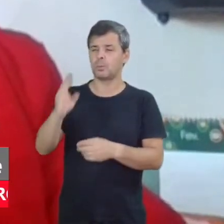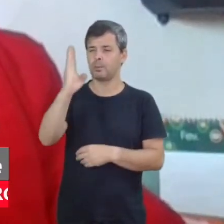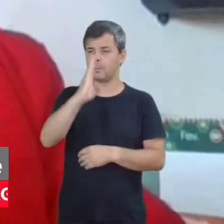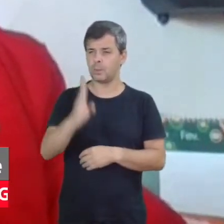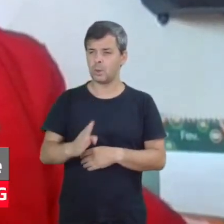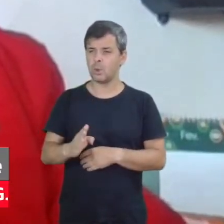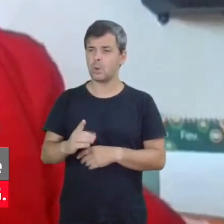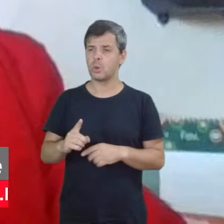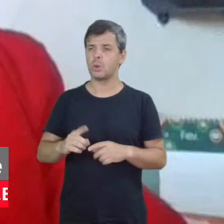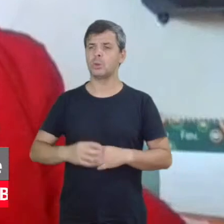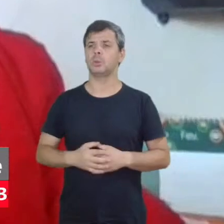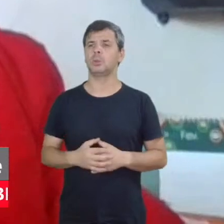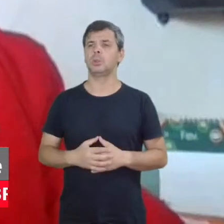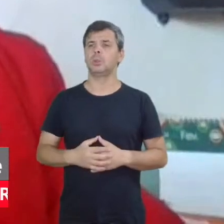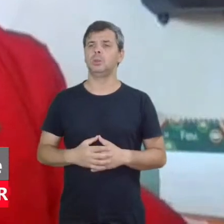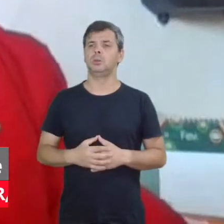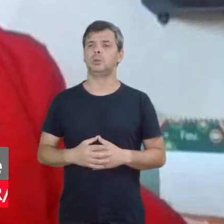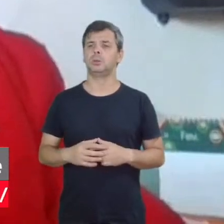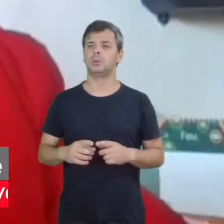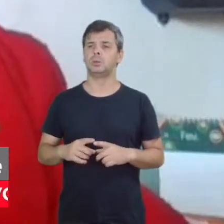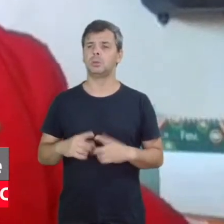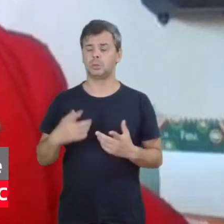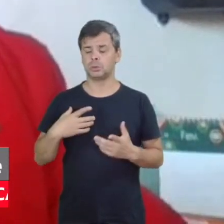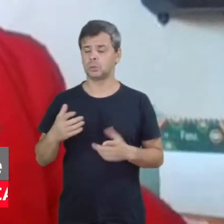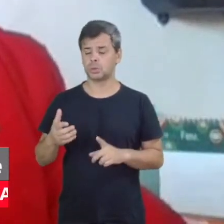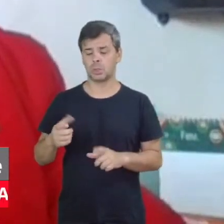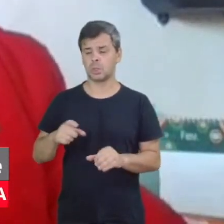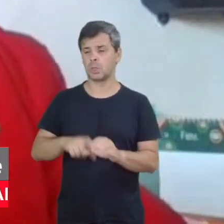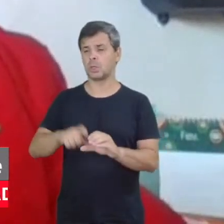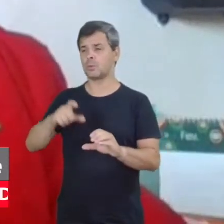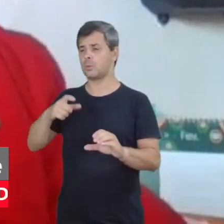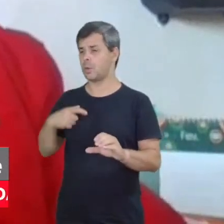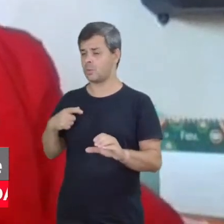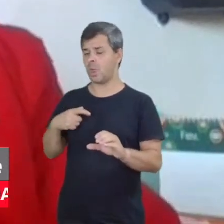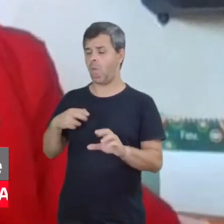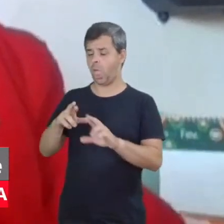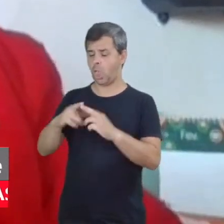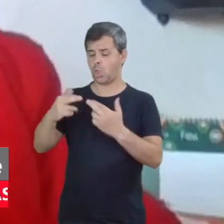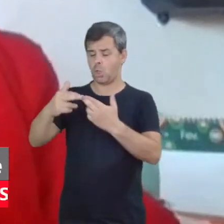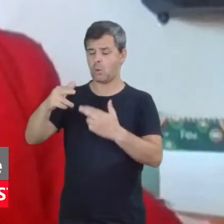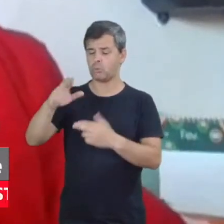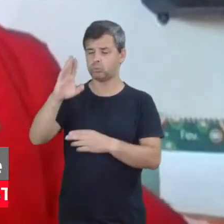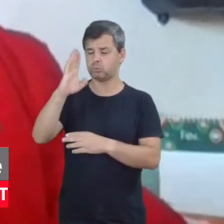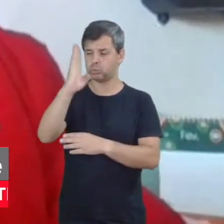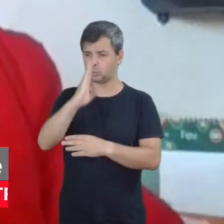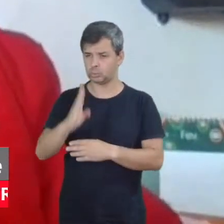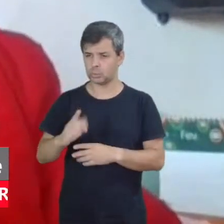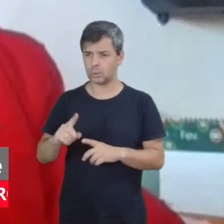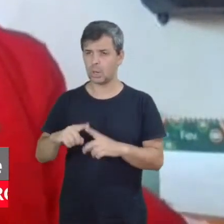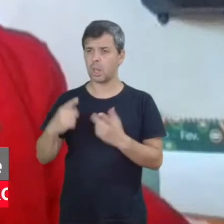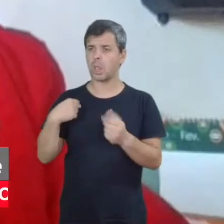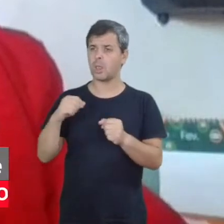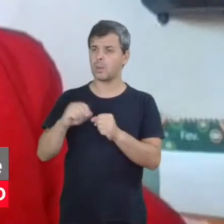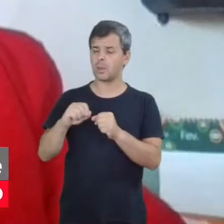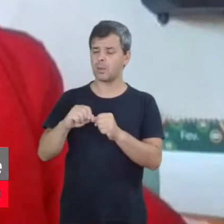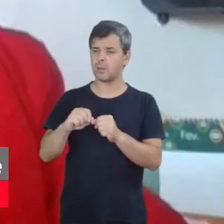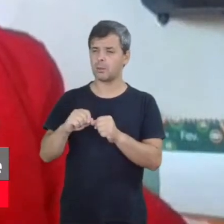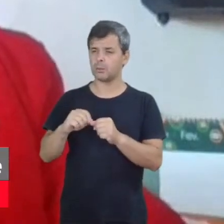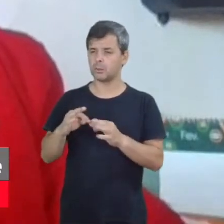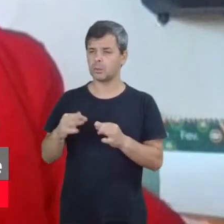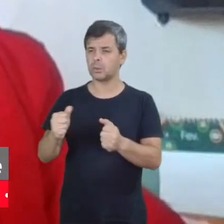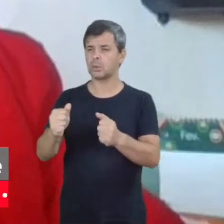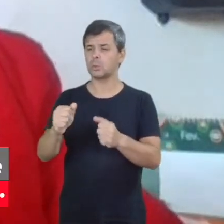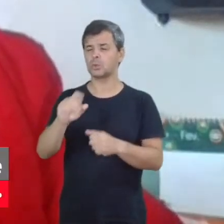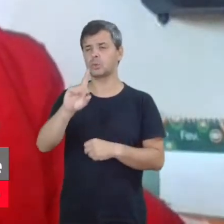Como um gesto disso, nós suspendemos nosso Congresso Nacional, que celebrava os 40 anos do MST, e toda a